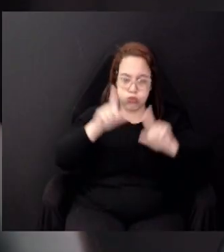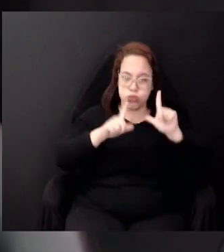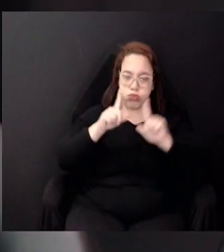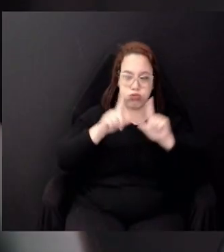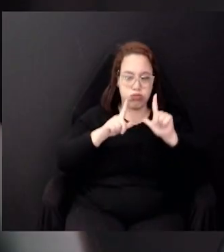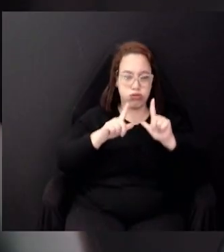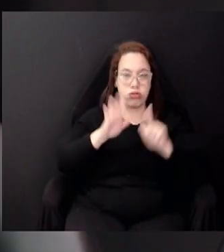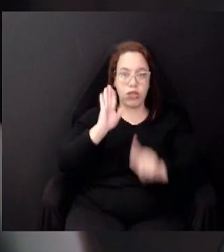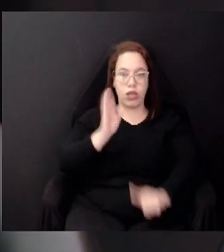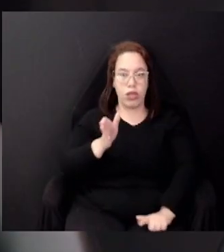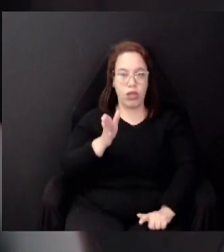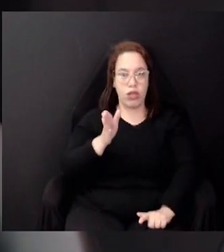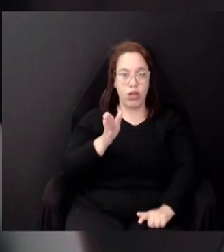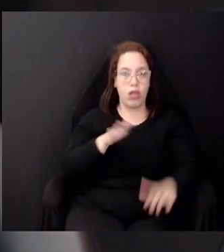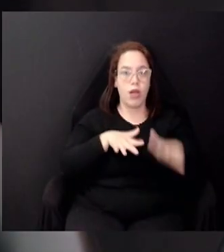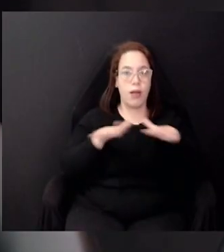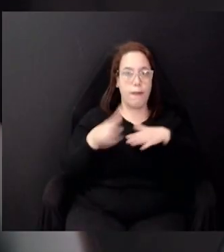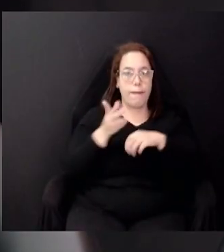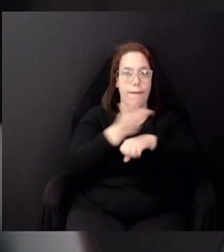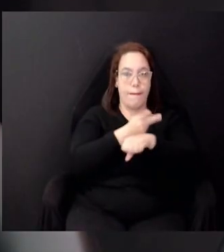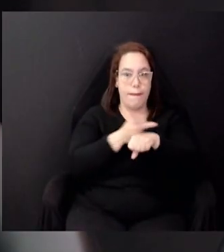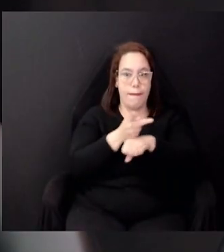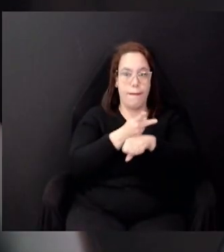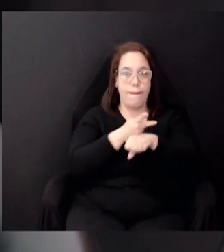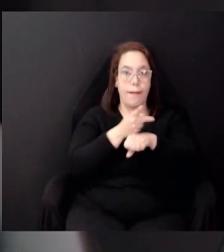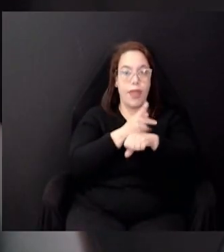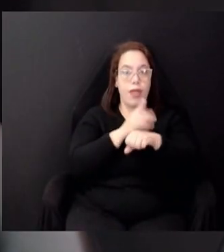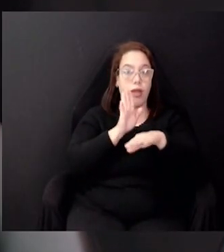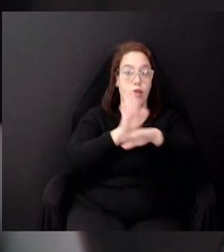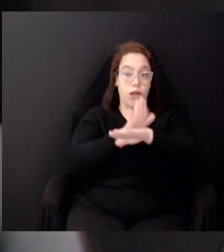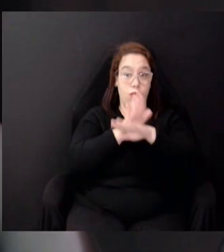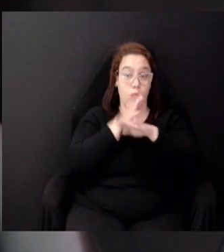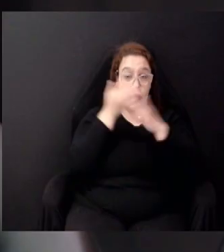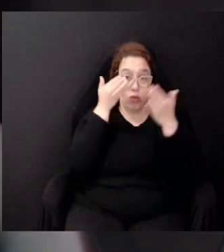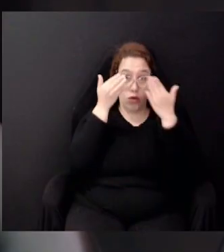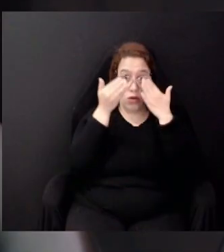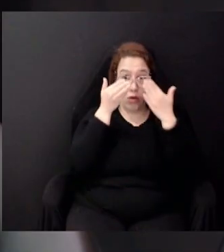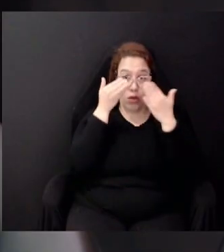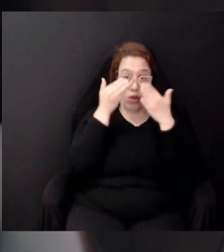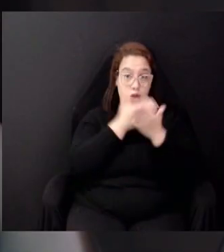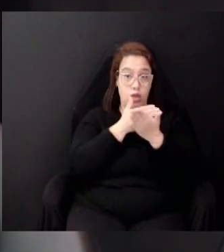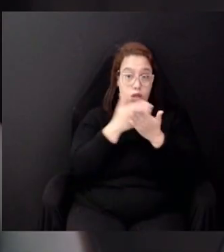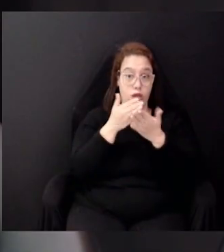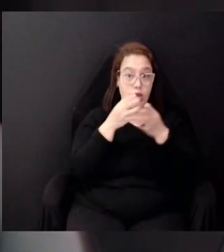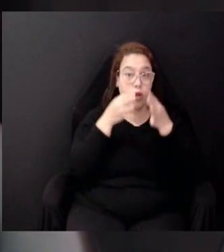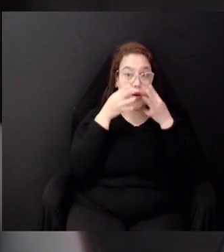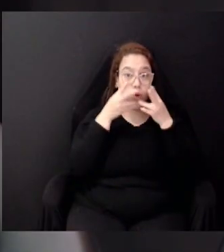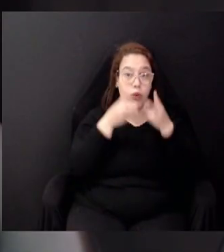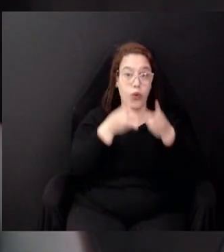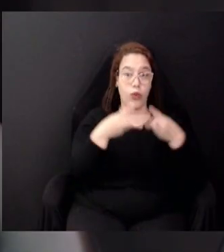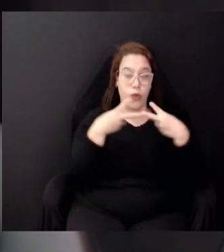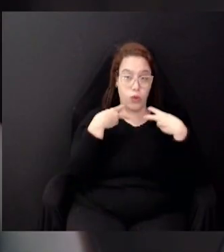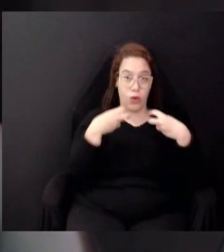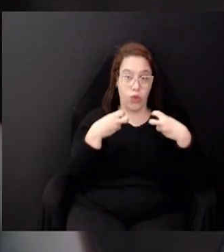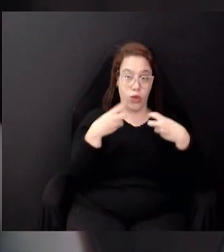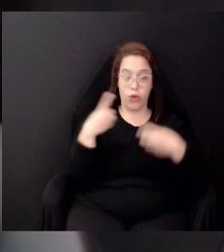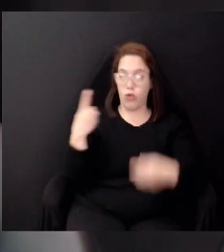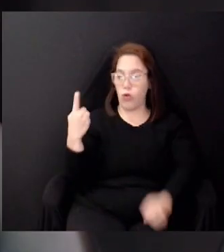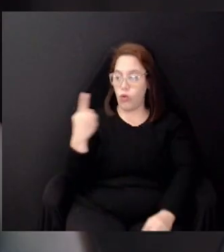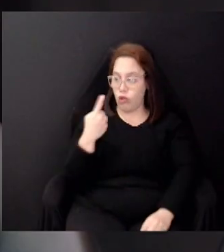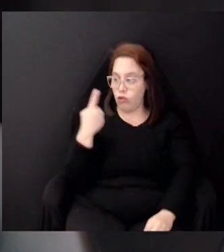é um momento de procurar uma ajuda psicológica, né? Então, se a gente começar a observar um isolamento crescente,